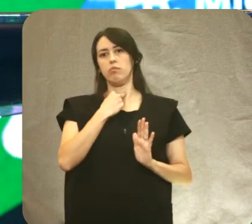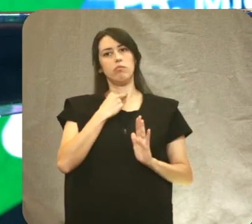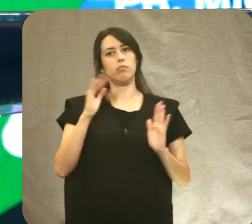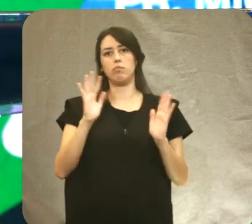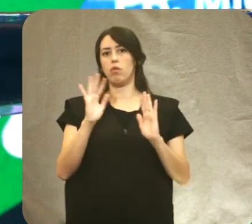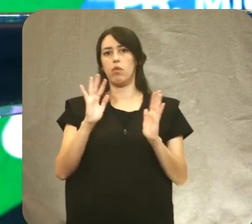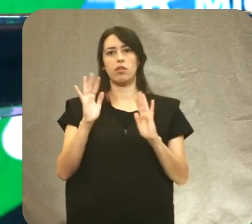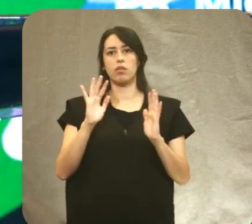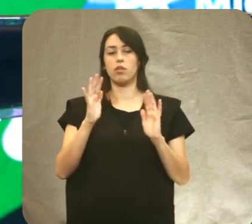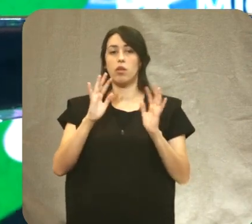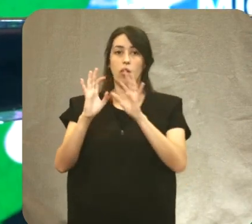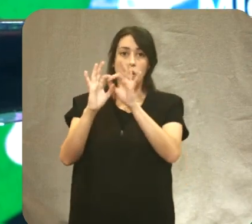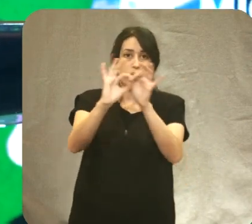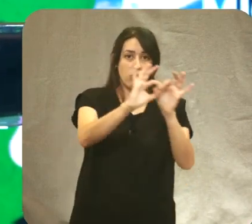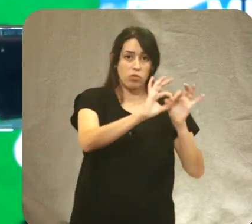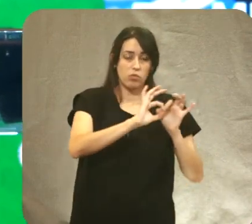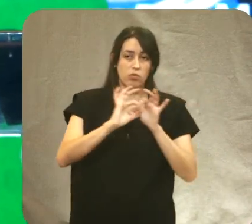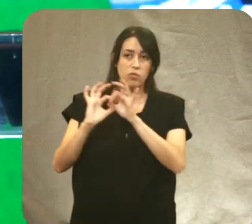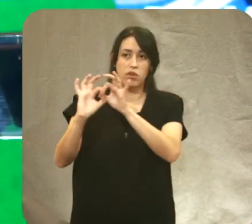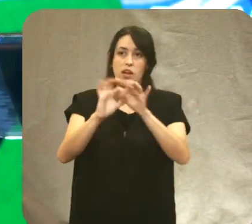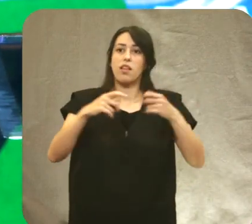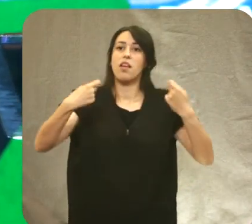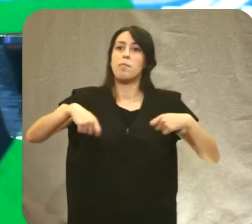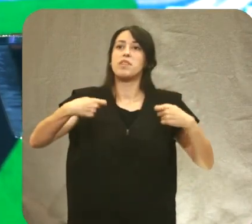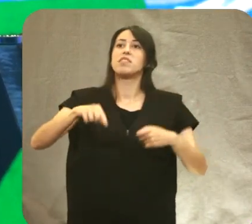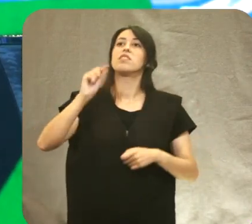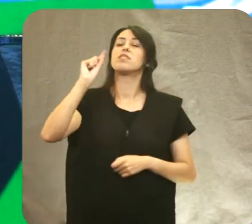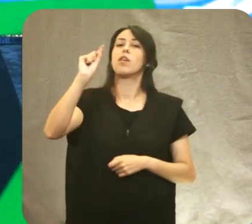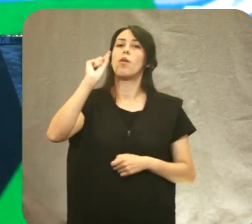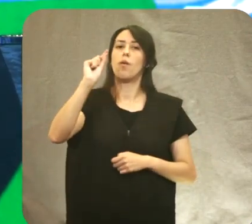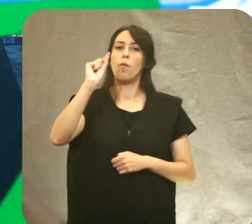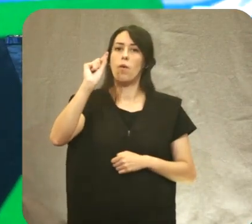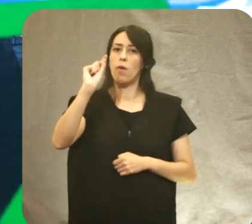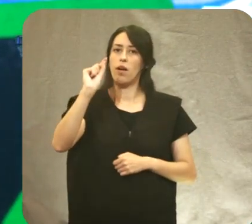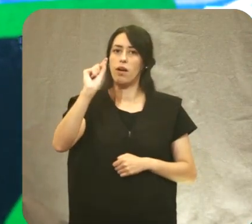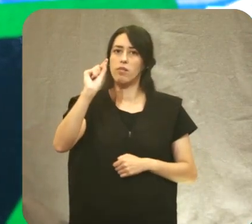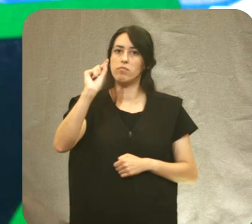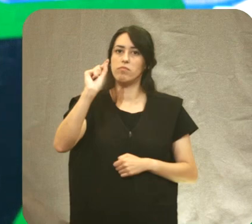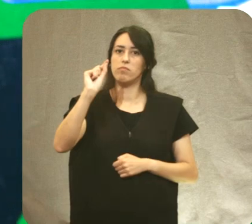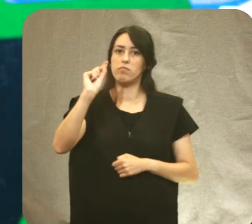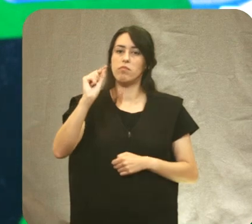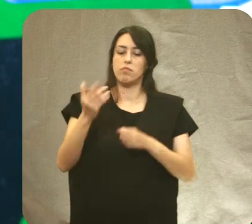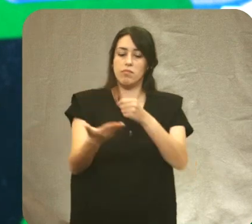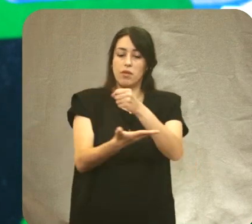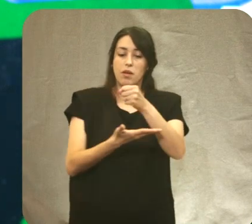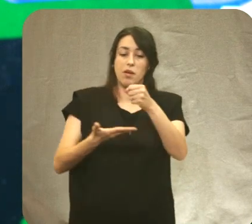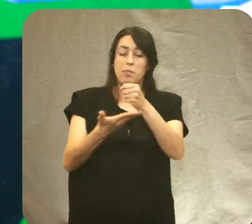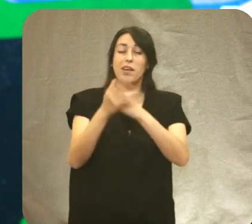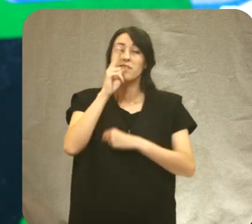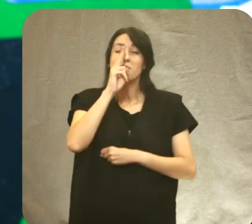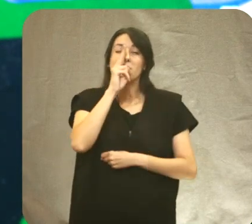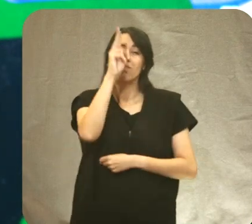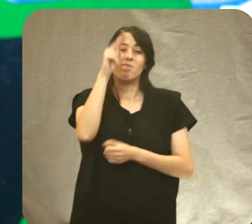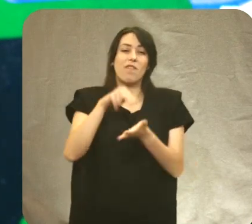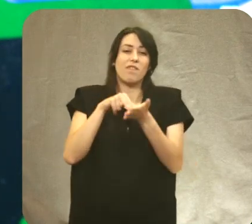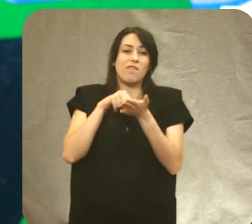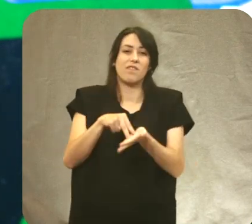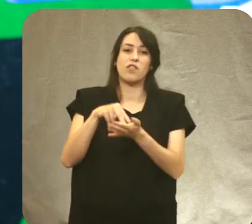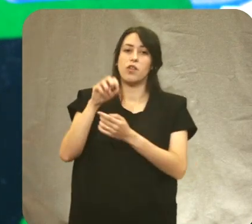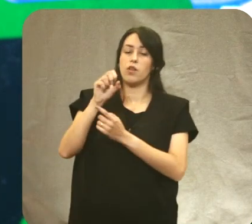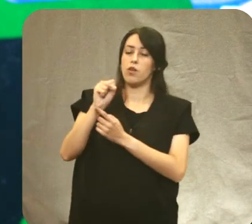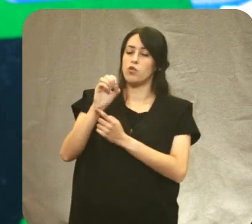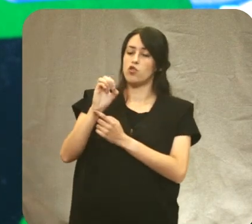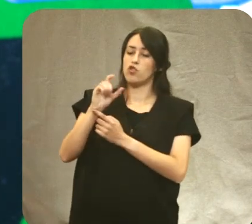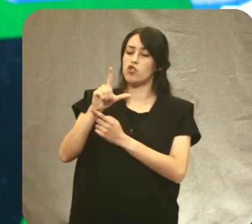viver a unidade, a gente tem que pavimentar o caminho por aquilo que é sólido, e não por